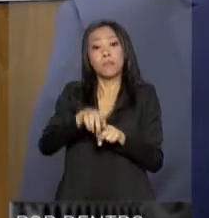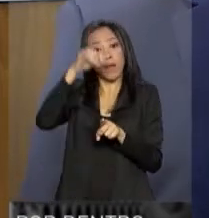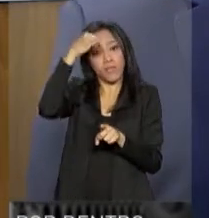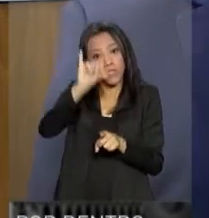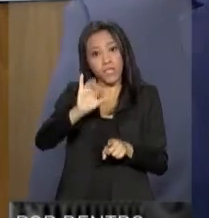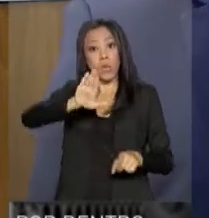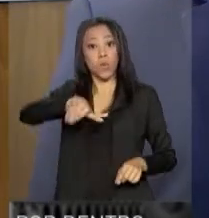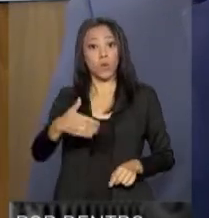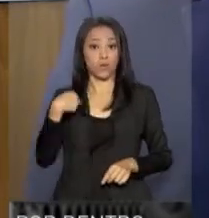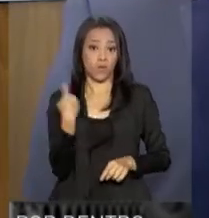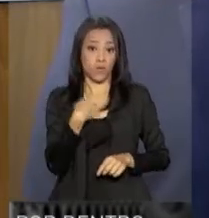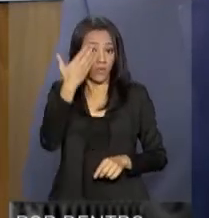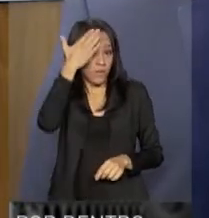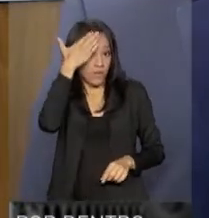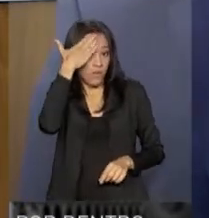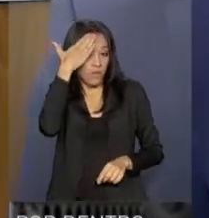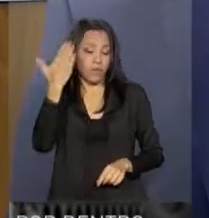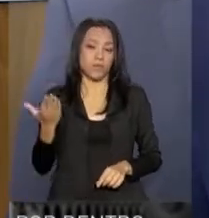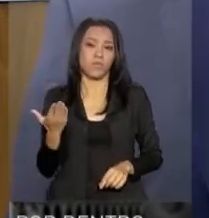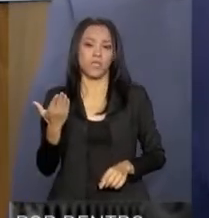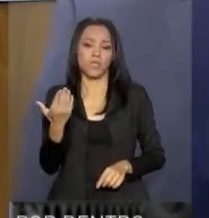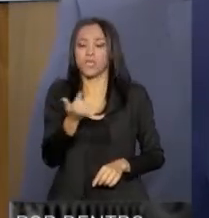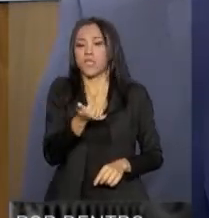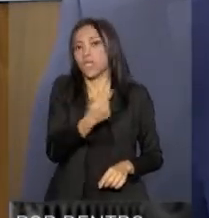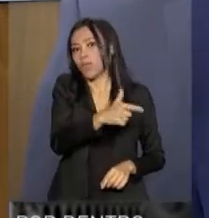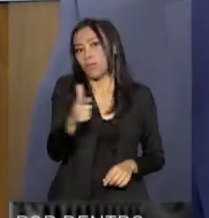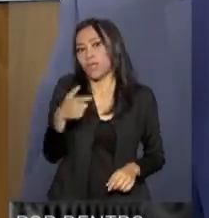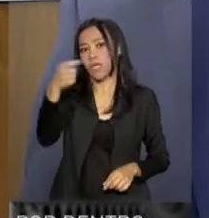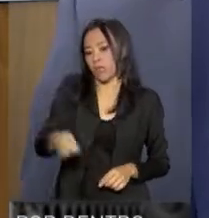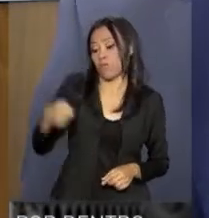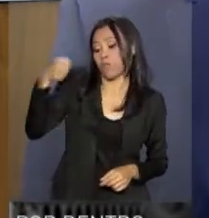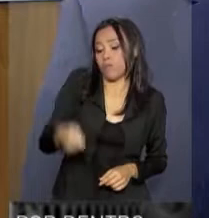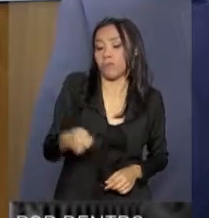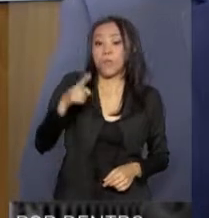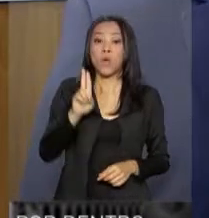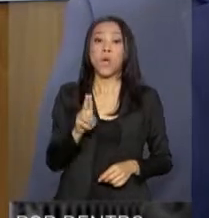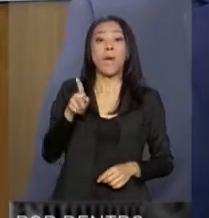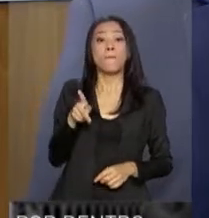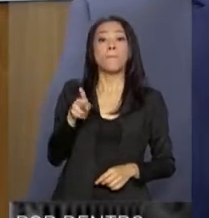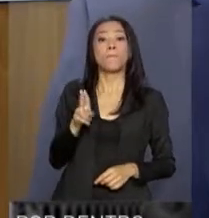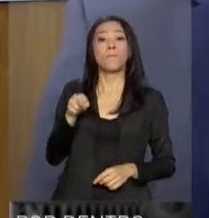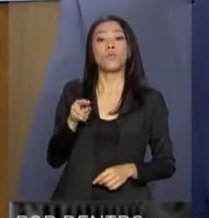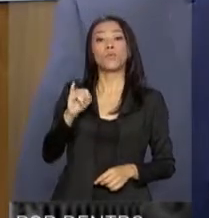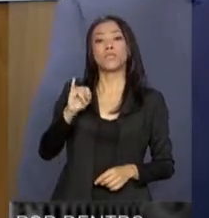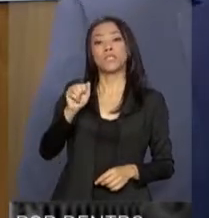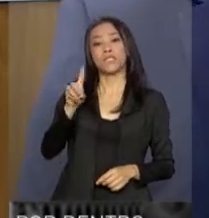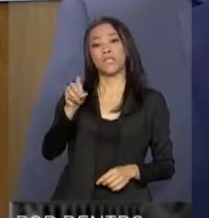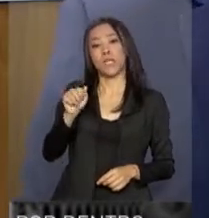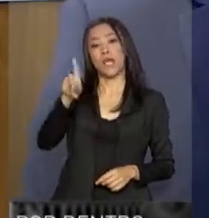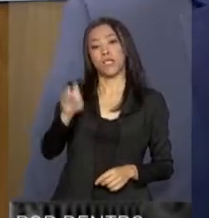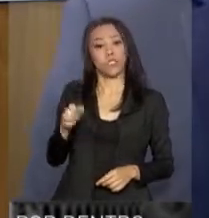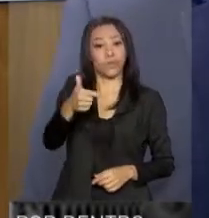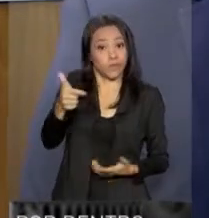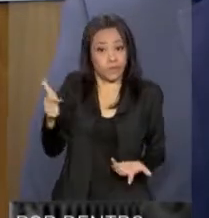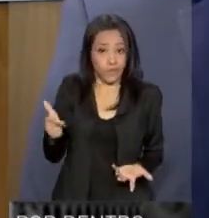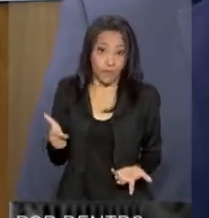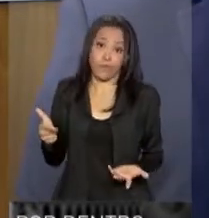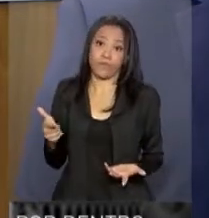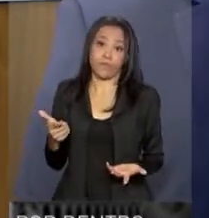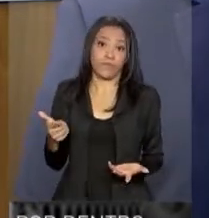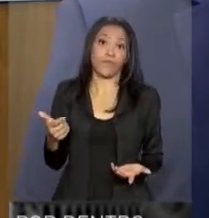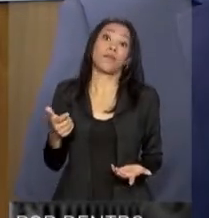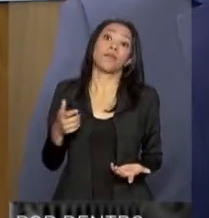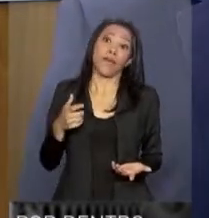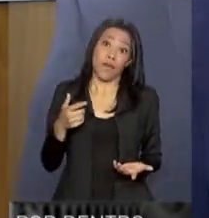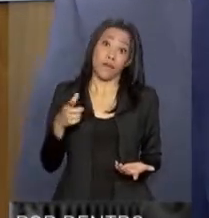a gente sabe que não existe impunidade ou seja que as pessoas sancionadas sejam elas físicas ou jurídicas a gente